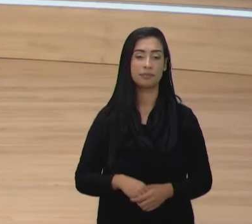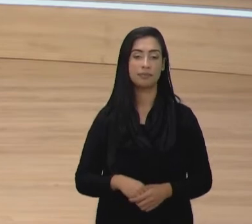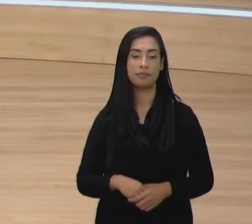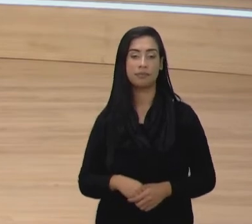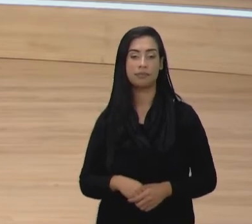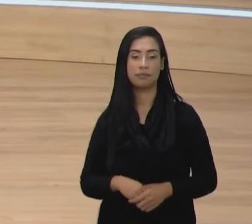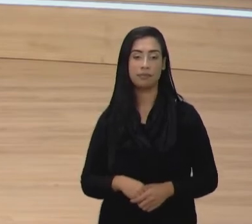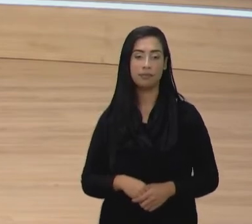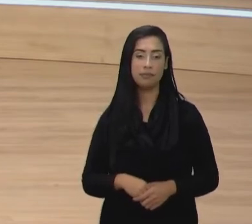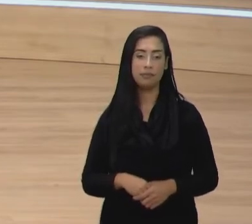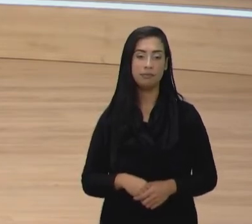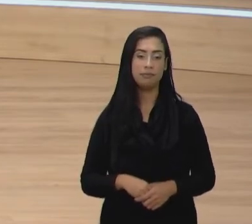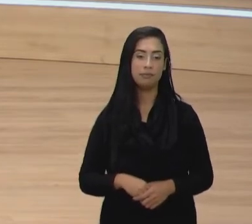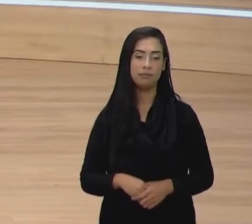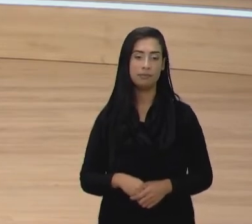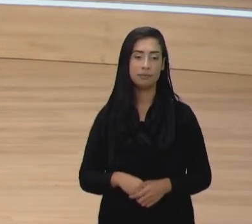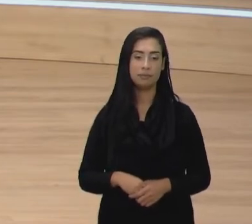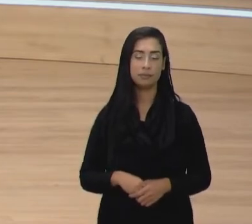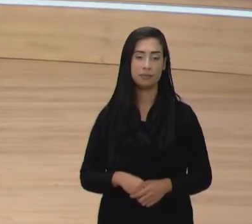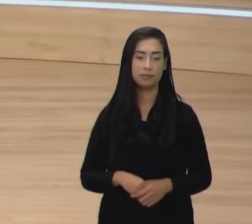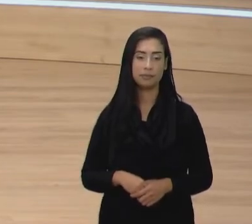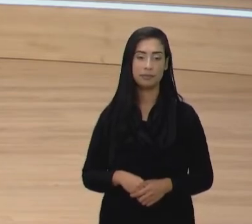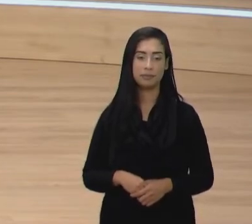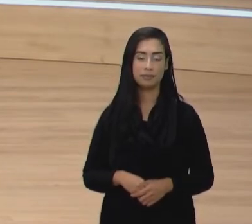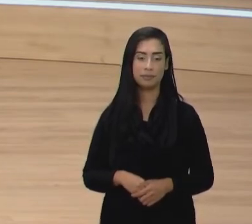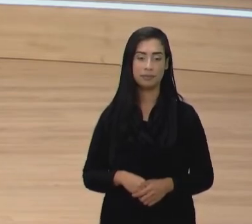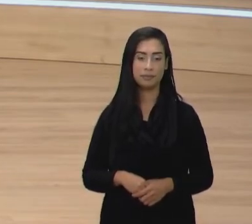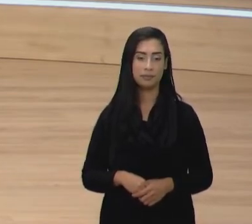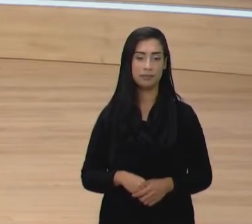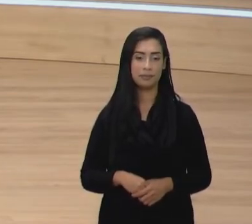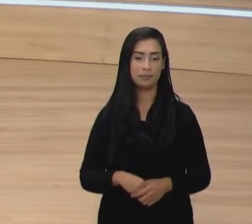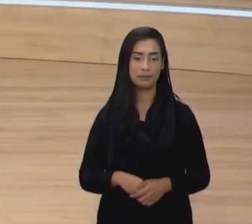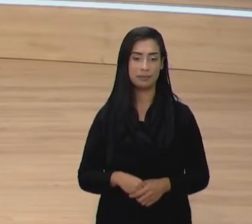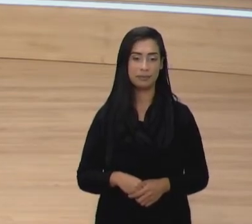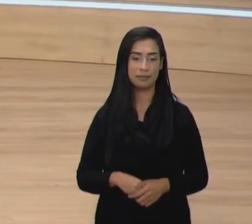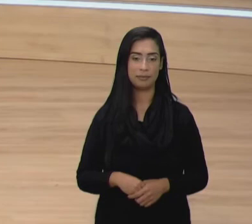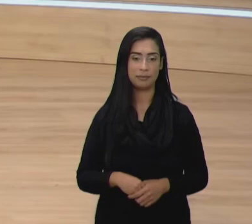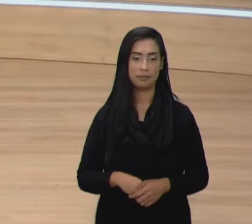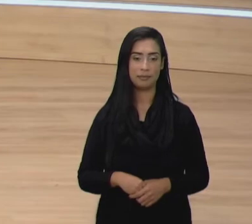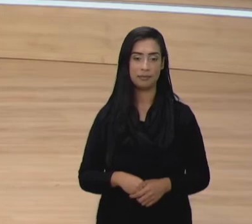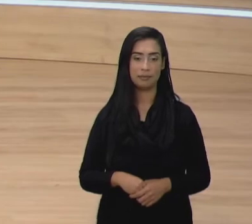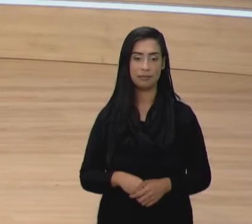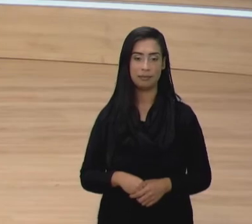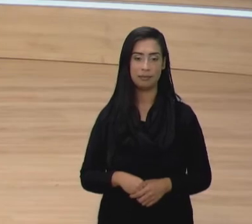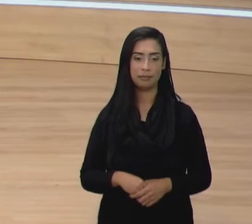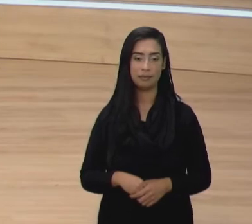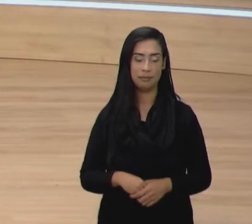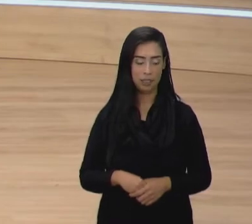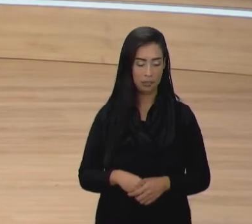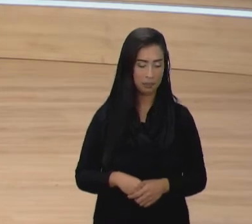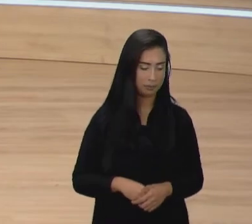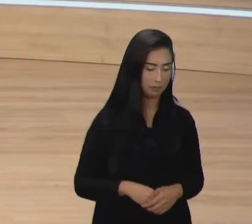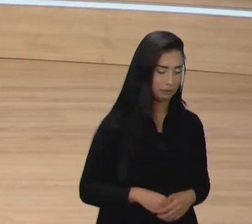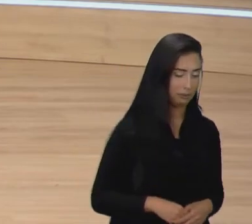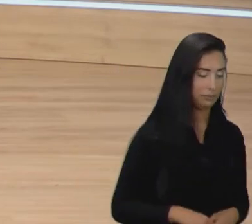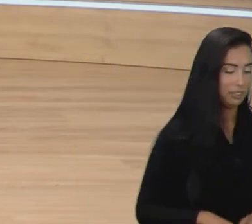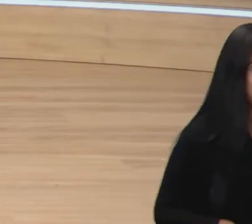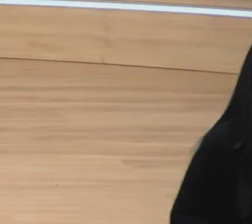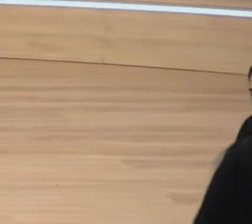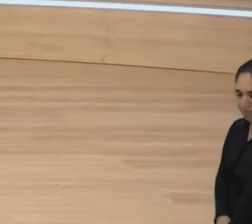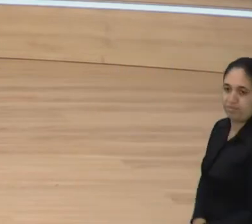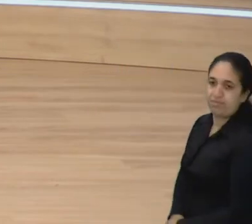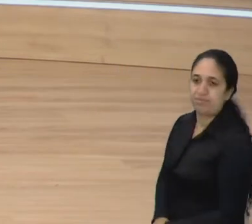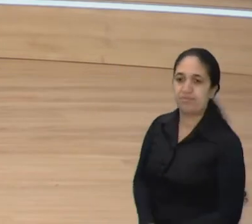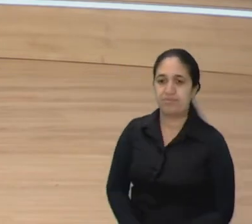1, a segunda 2, 3, vez. 5, 6. E agora 6. A saída, exibe lá. 3, travou. Parou. Na música e